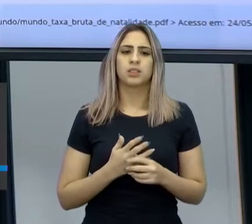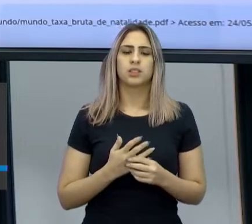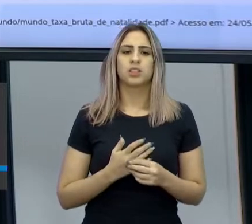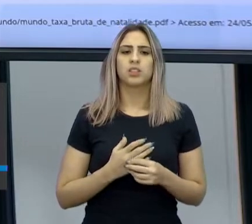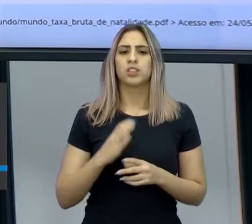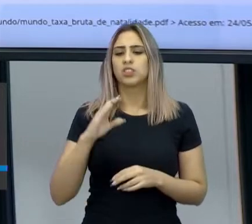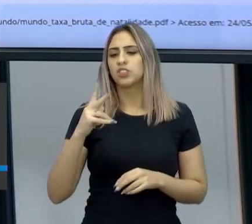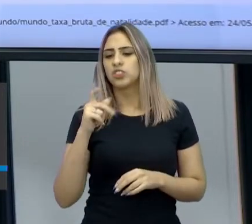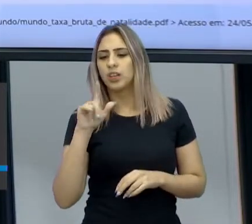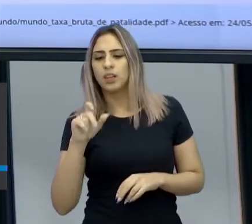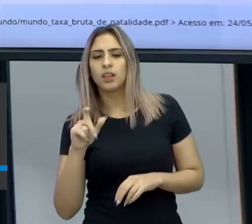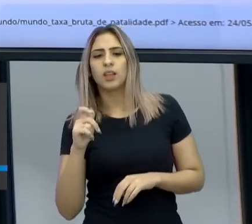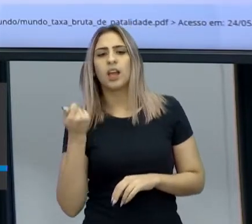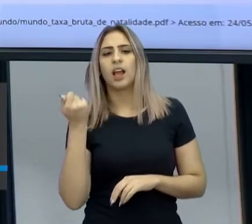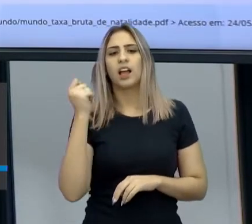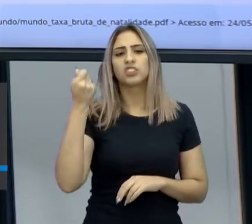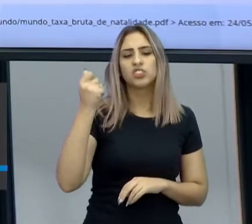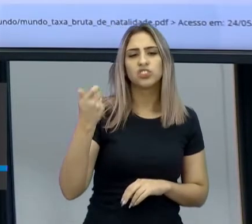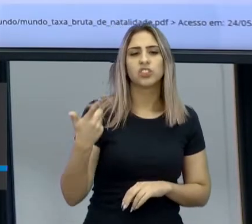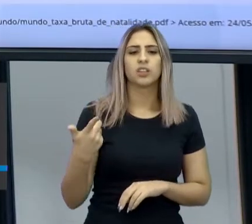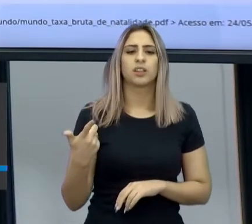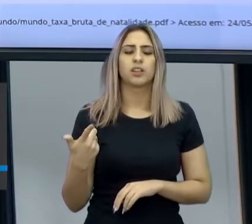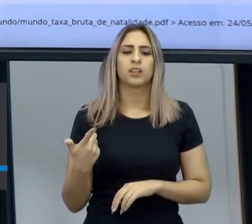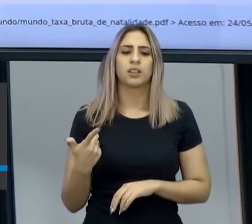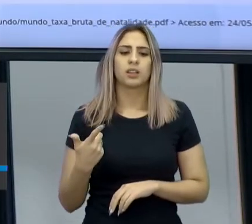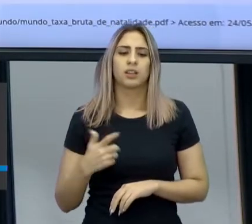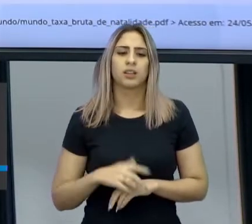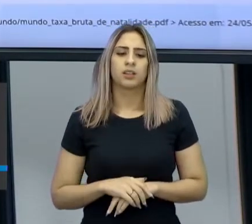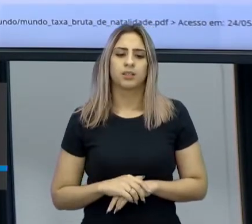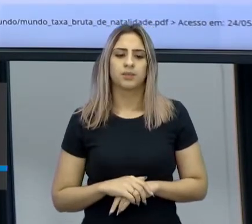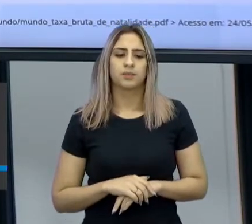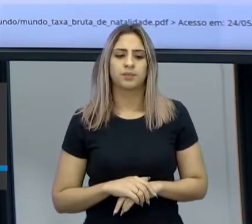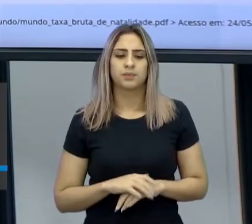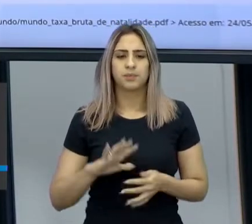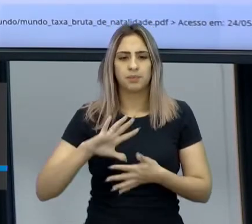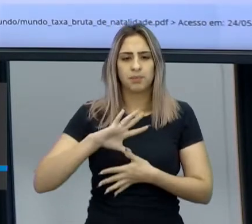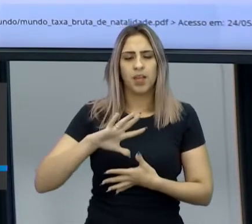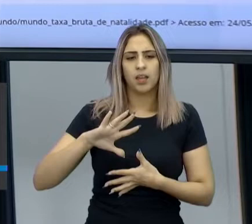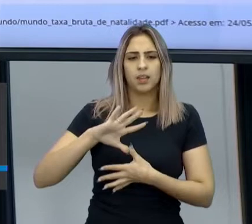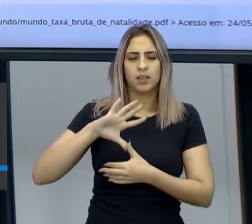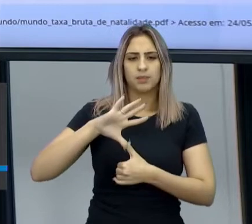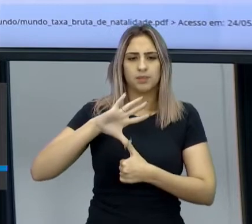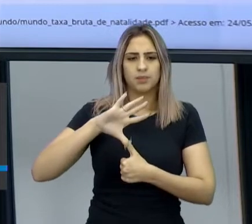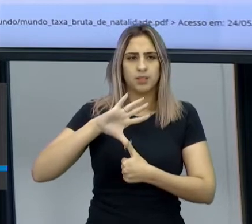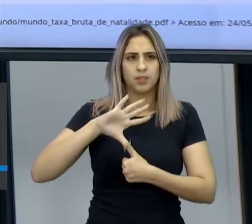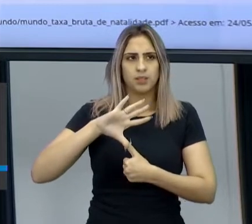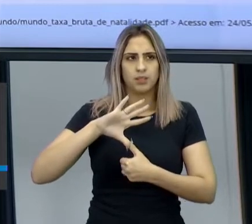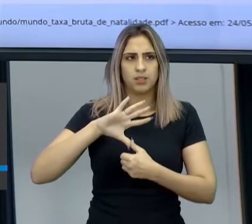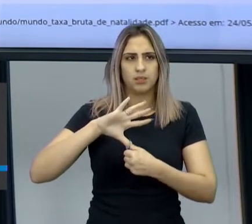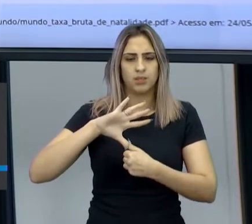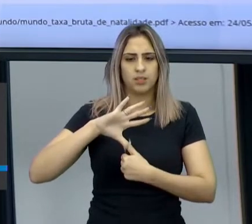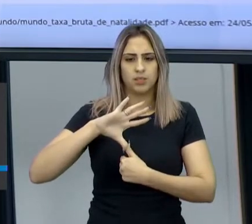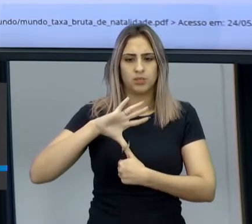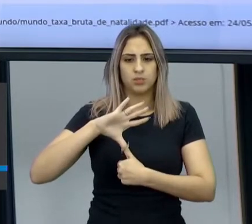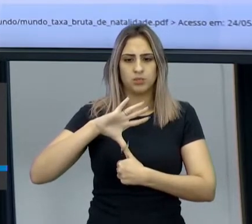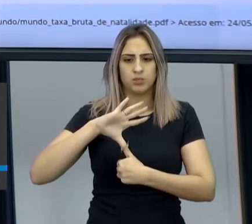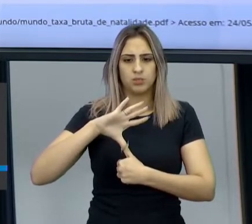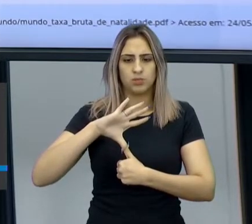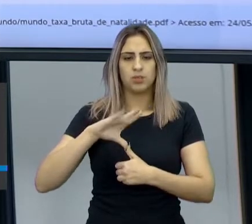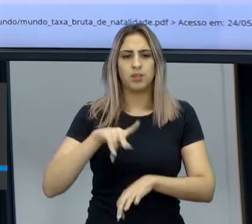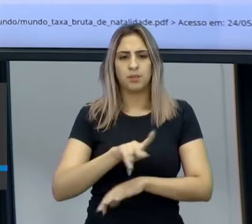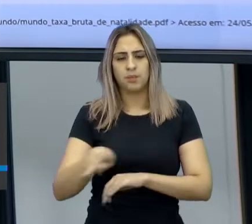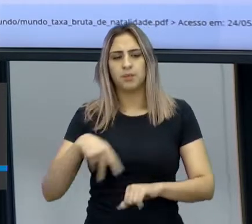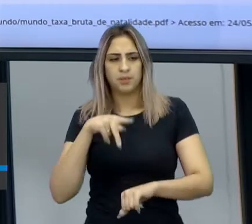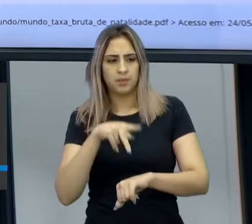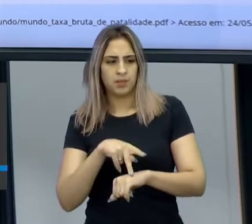Chile, Argentina, países emergentes aqui da América do Sul, têm a sua taxa de natalidade bem menor em relação a